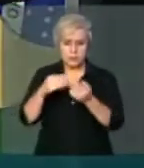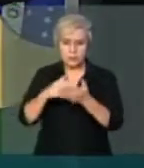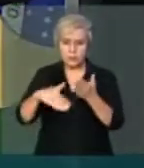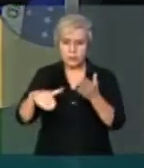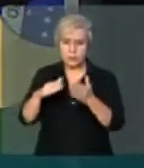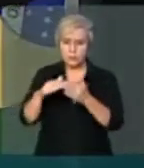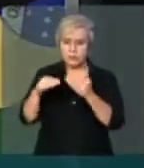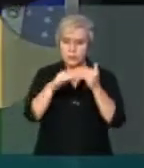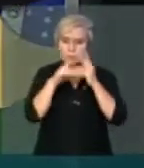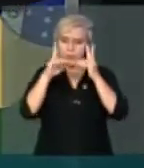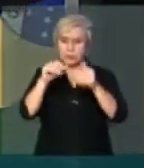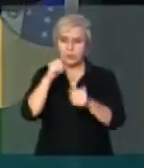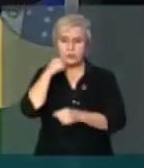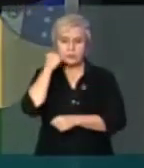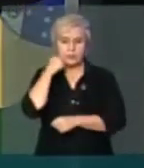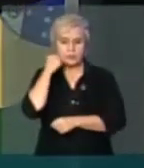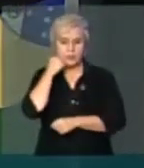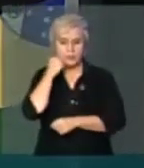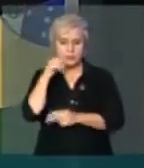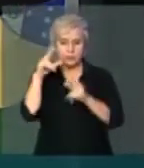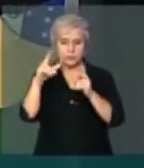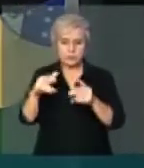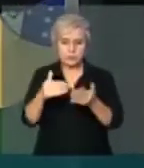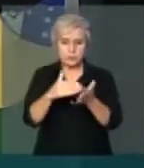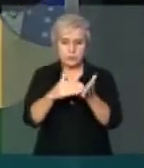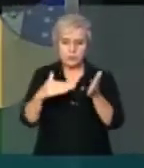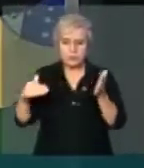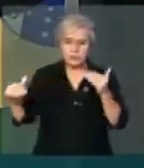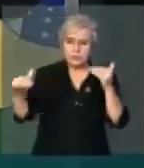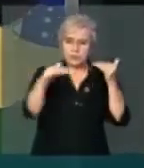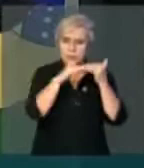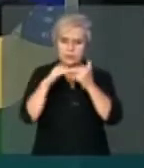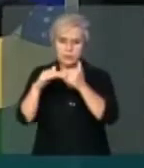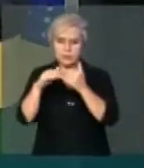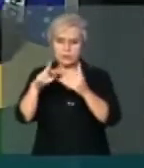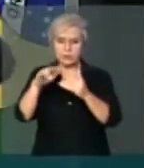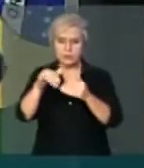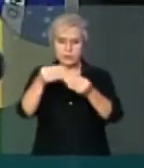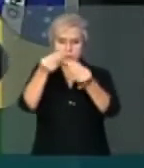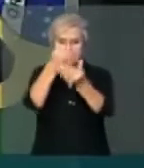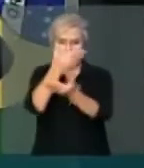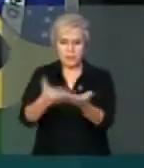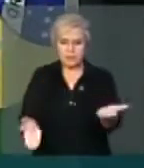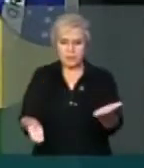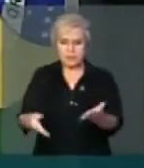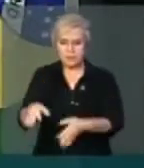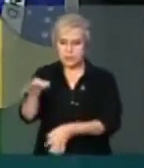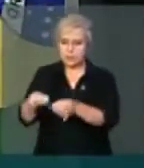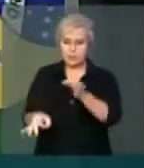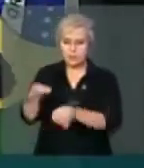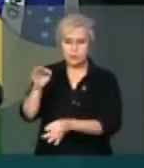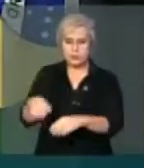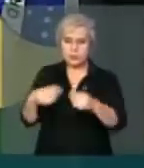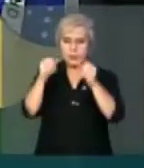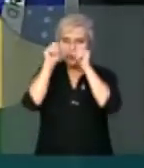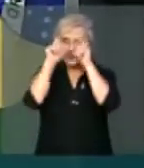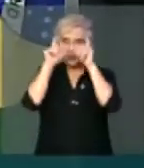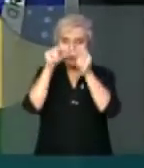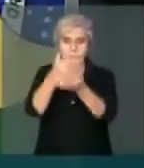ganhando igual ao Senado, igual ao Supremo, e vai cair. Os juízes deviam abrir os